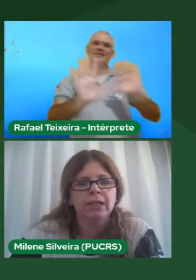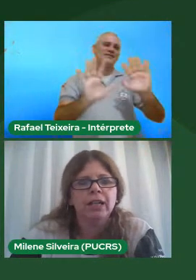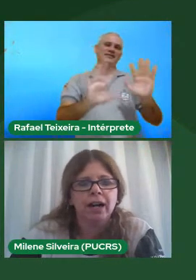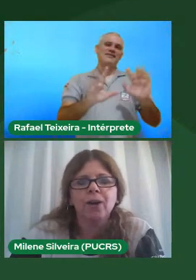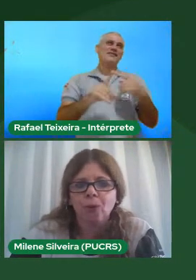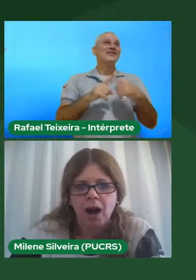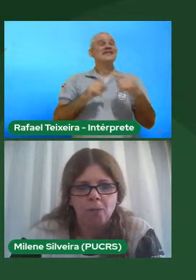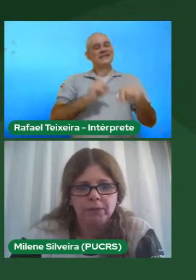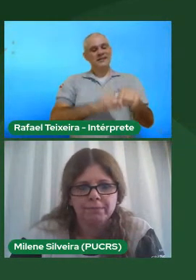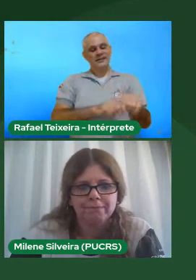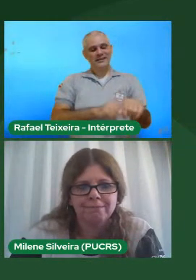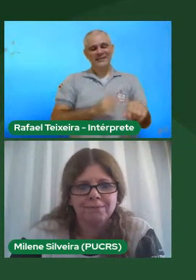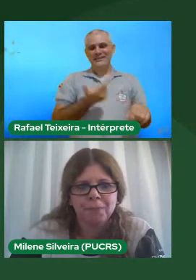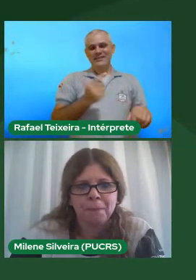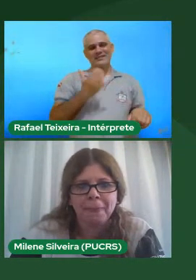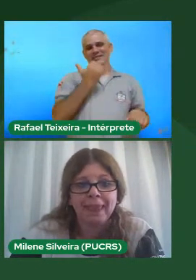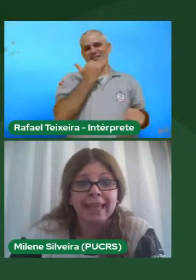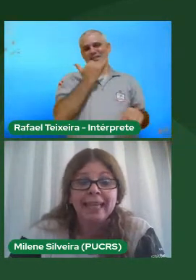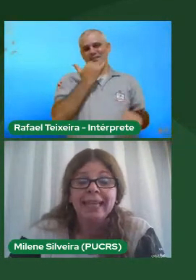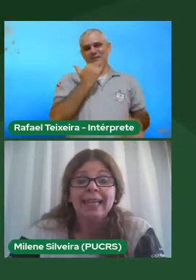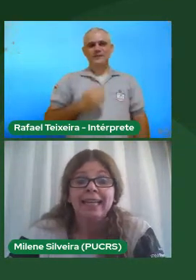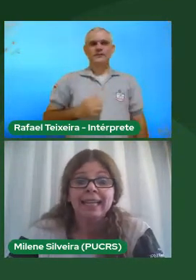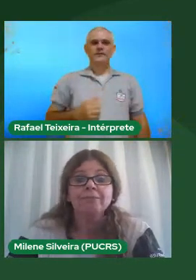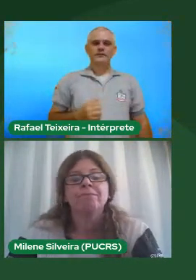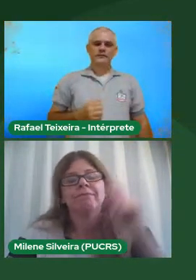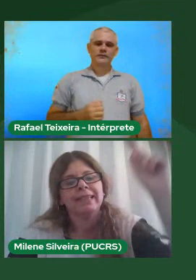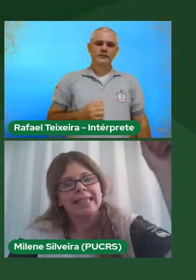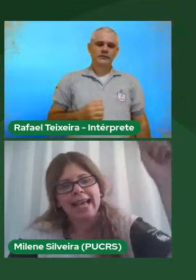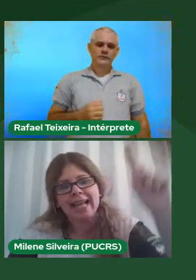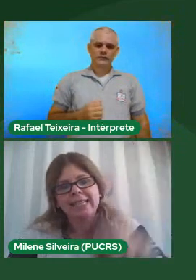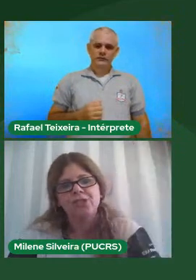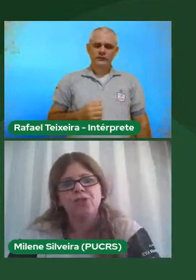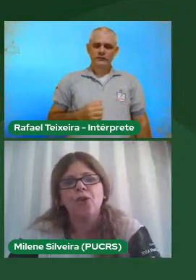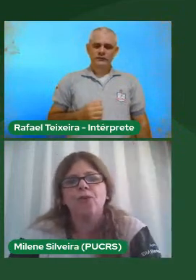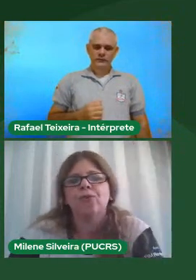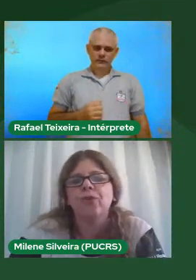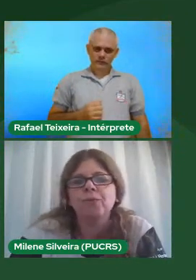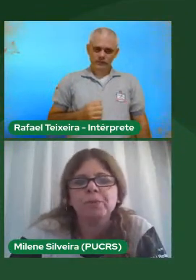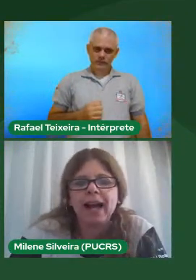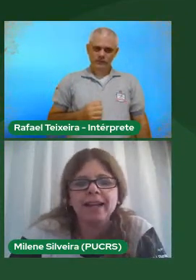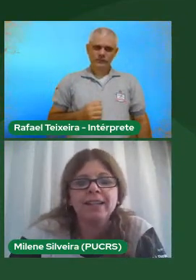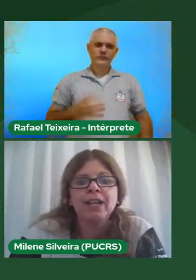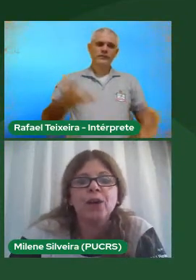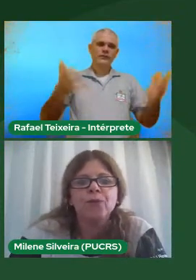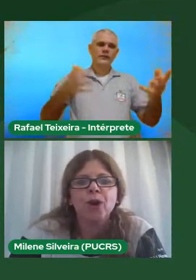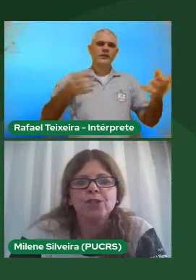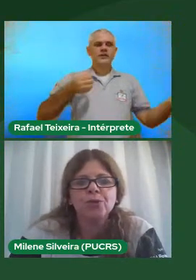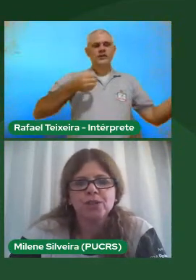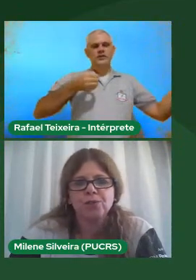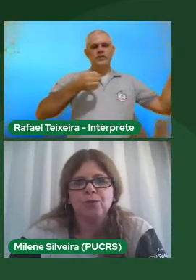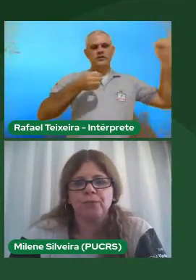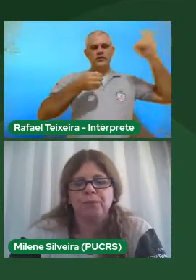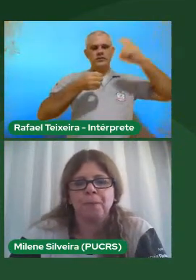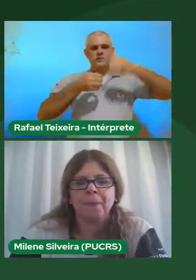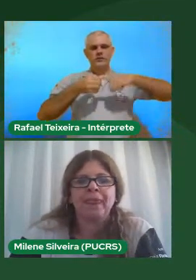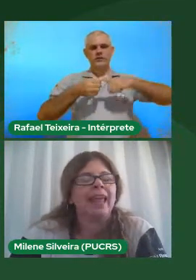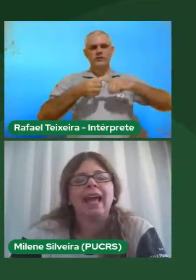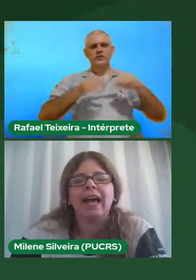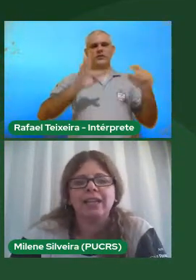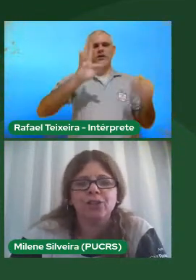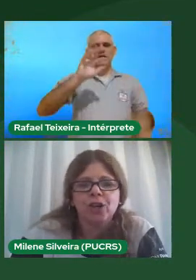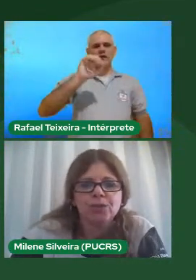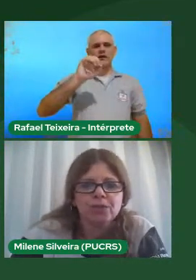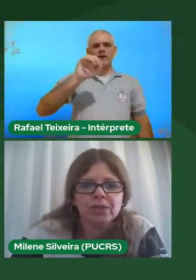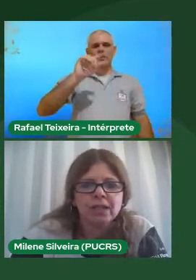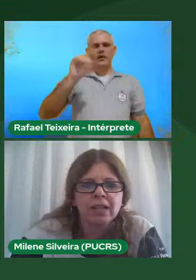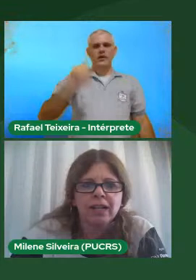olham com calma. E desce de novo. Fomos para Foz do Iguaçu.